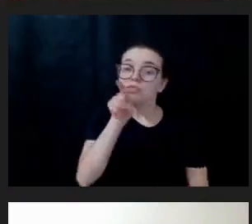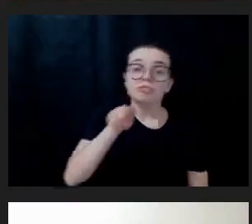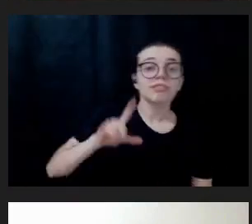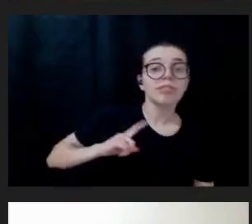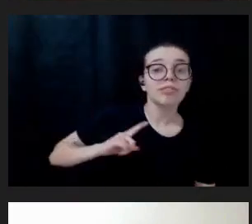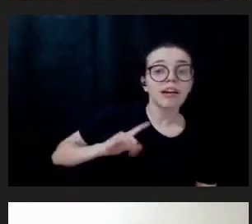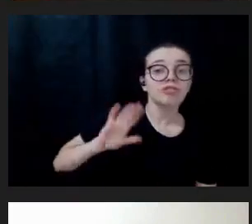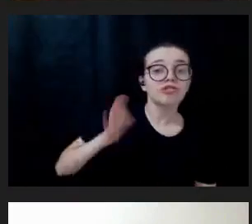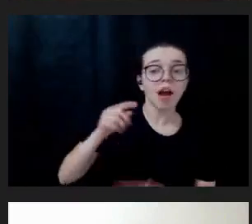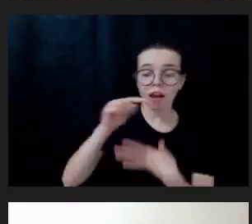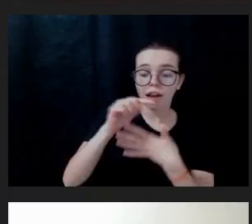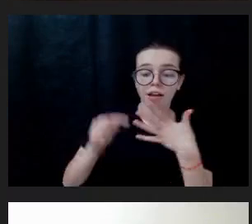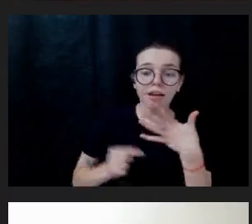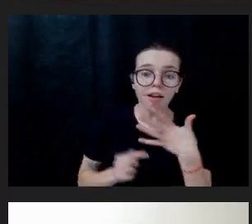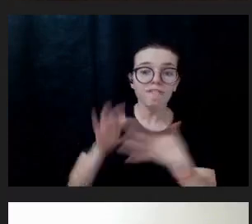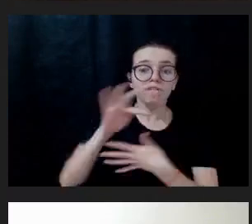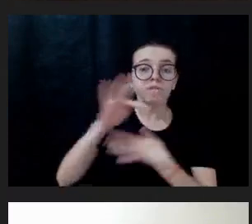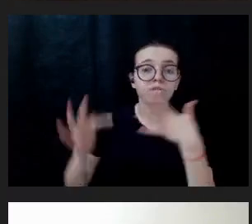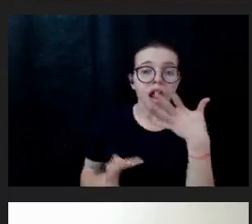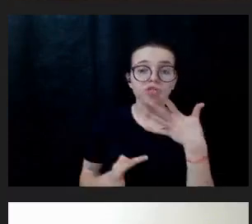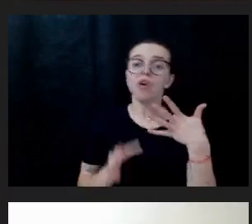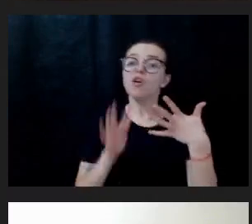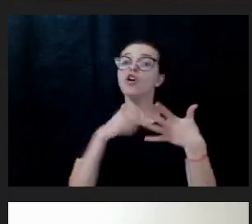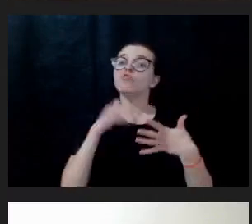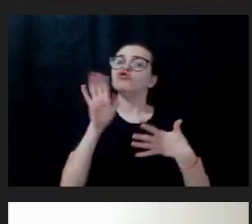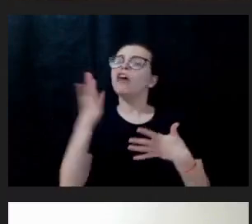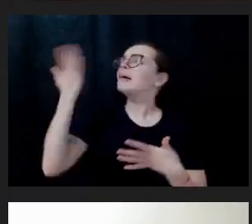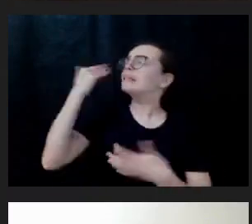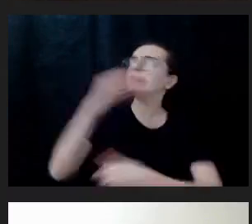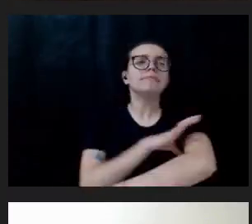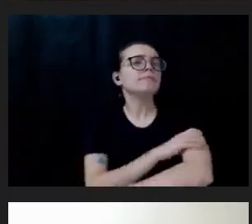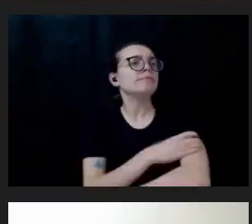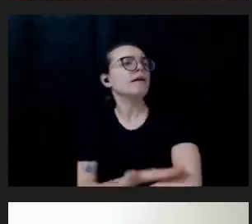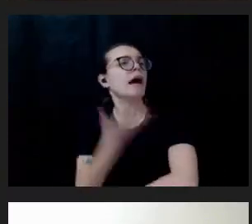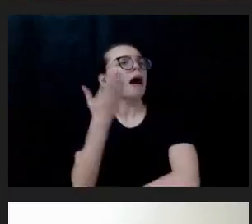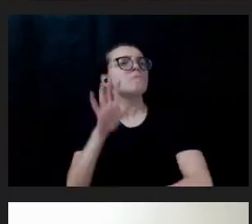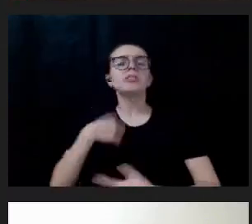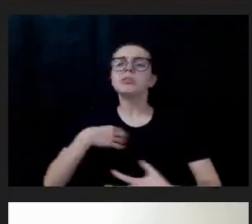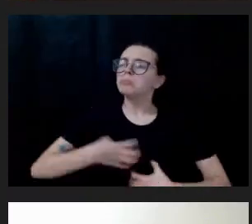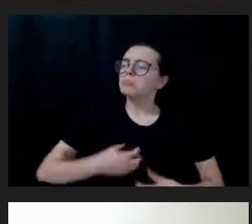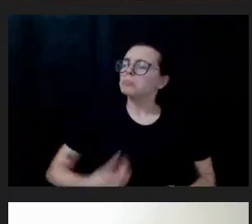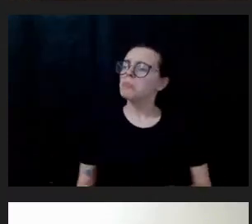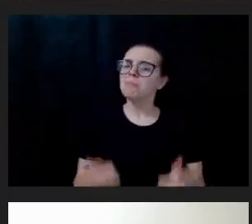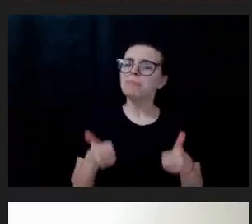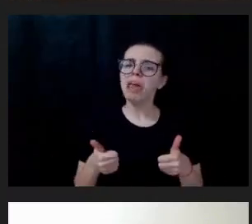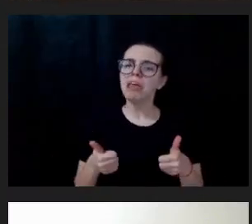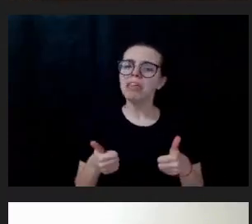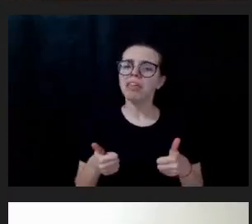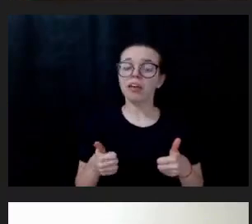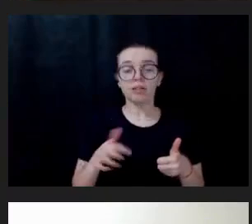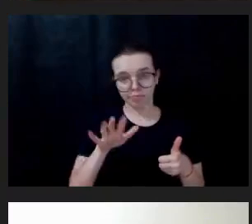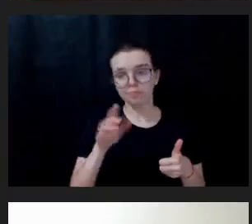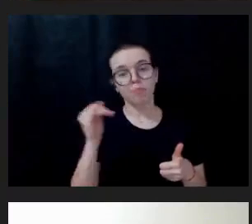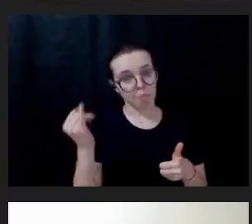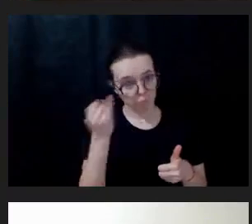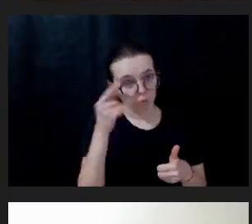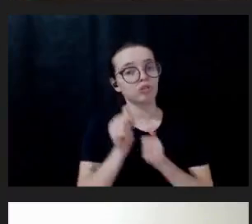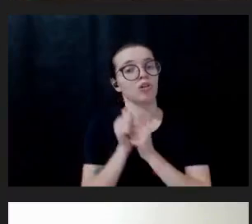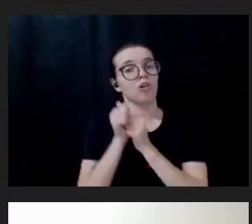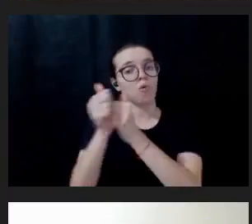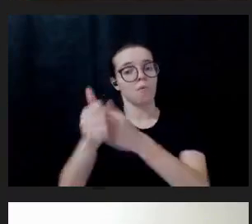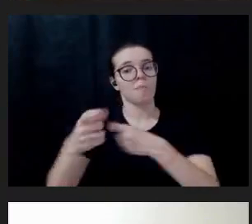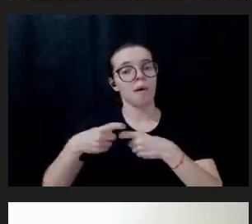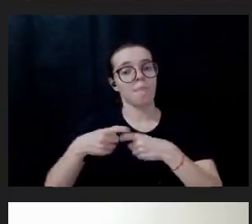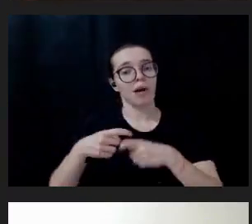medi a minha pressão e estava alta, mas não sinto nada. Mas é importante que você acompanhe com o